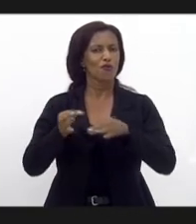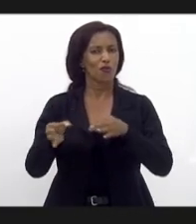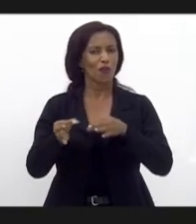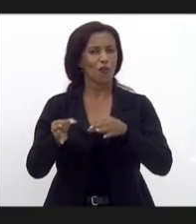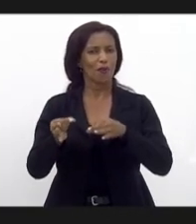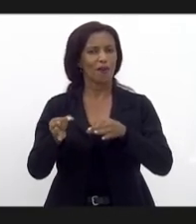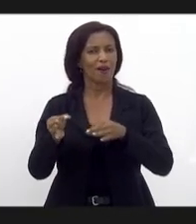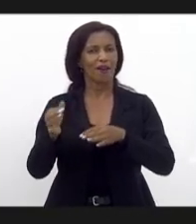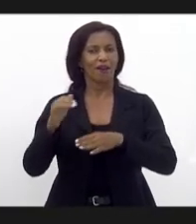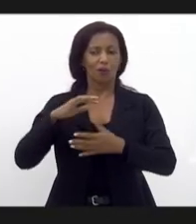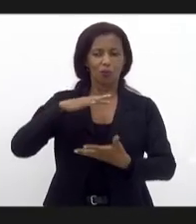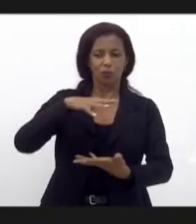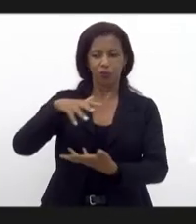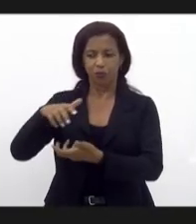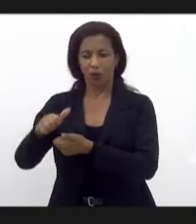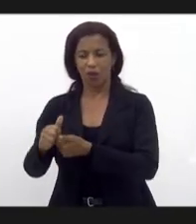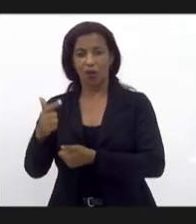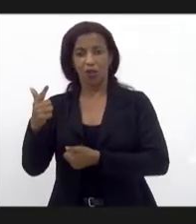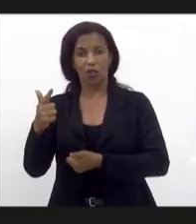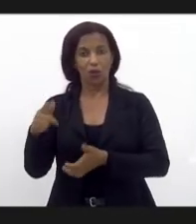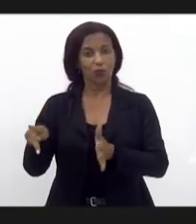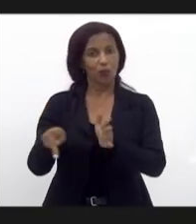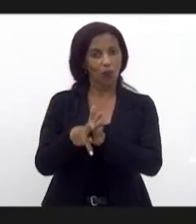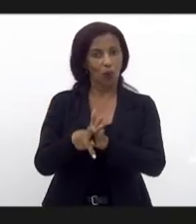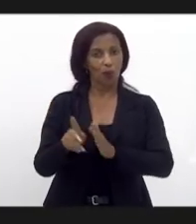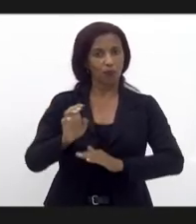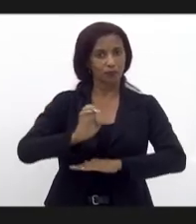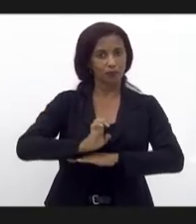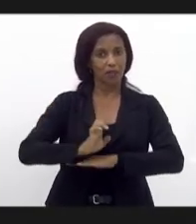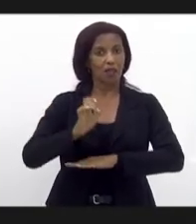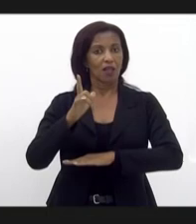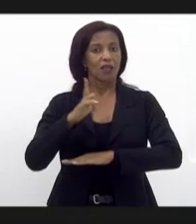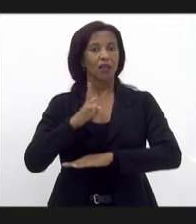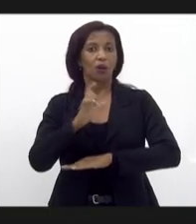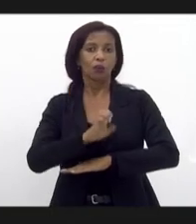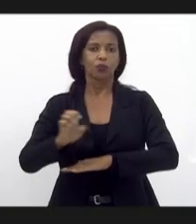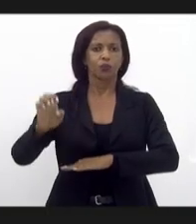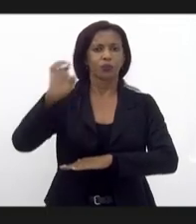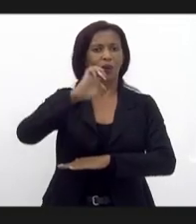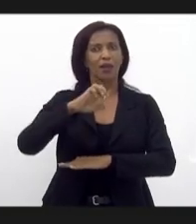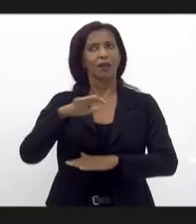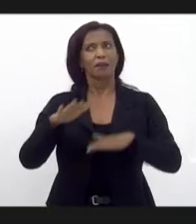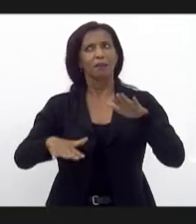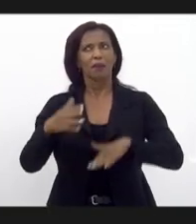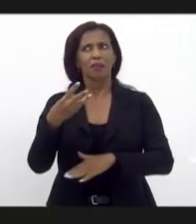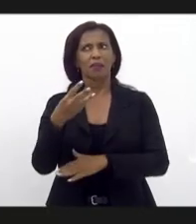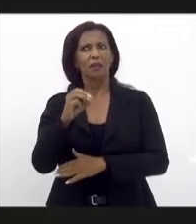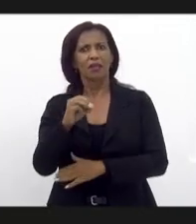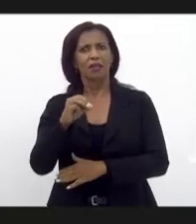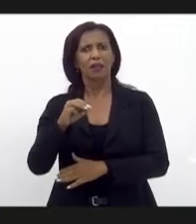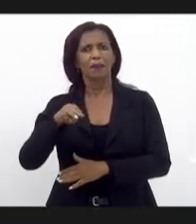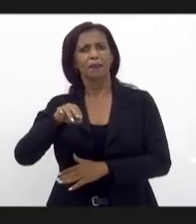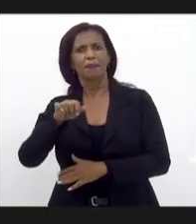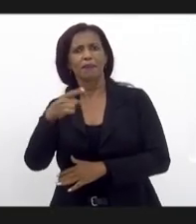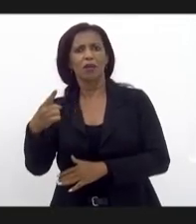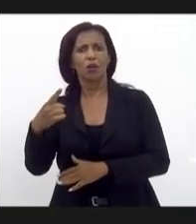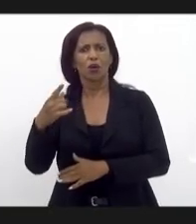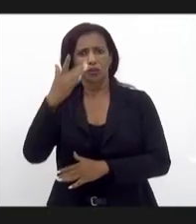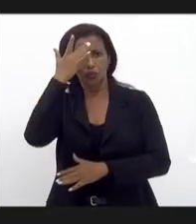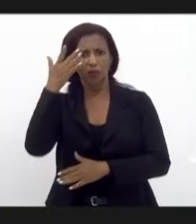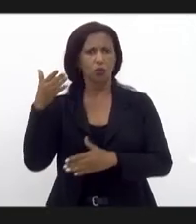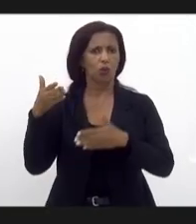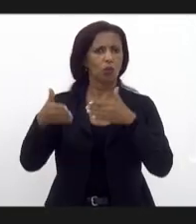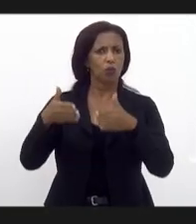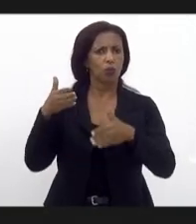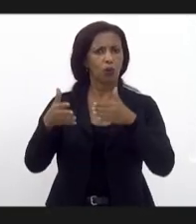demanda doméstica, elas têm que ter pelo menos entre 30 e 35 milhões de passageiros para evitar que você tenha